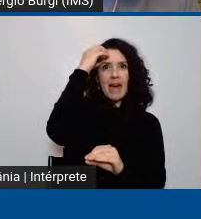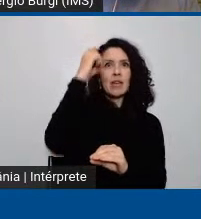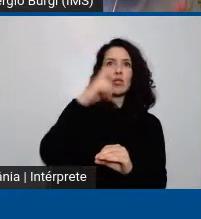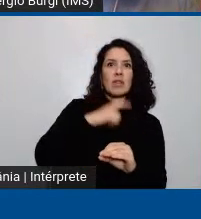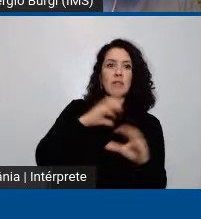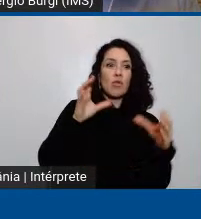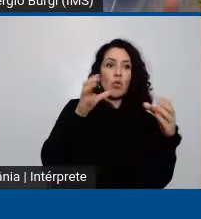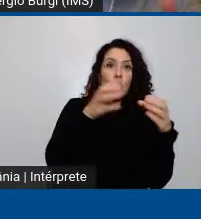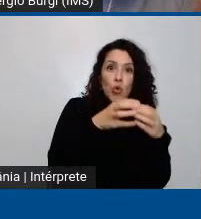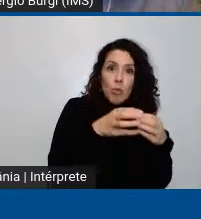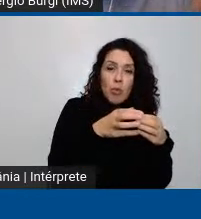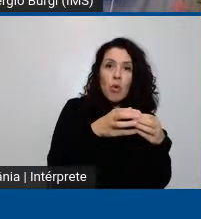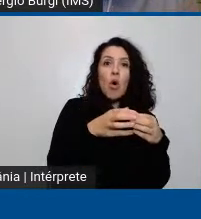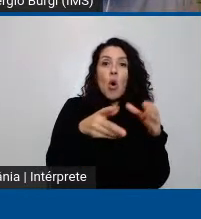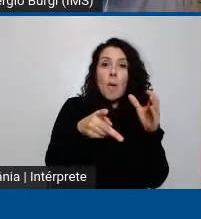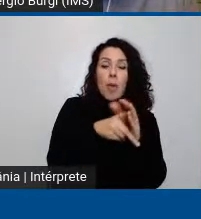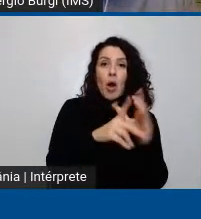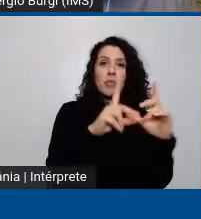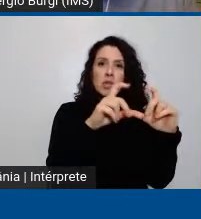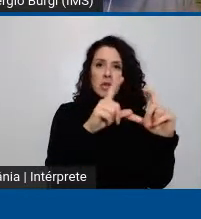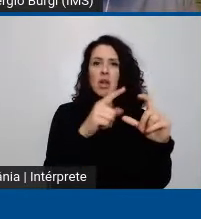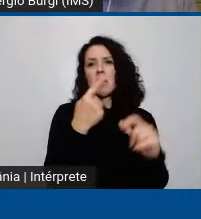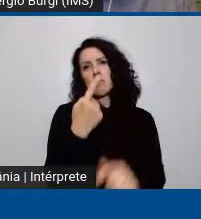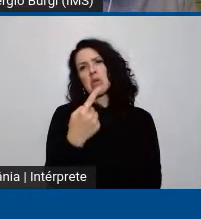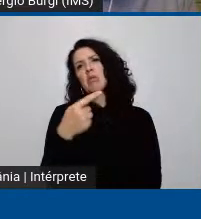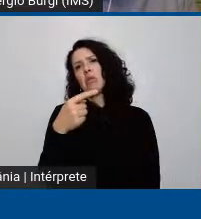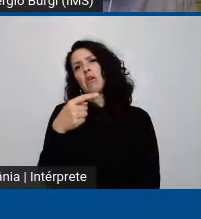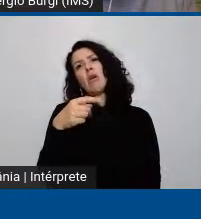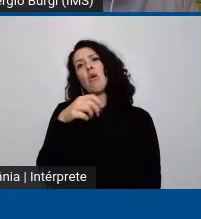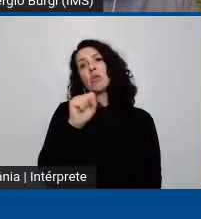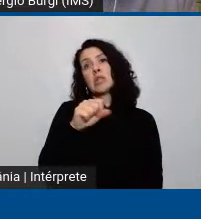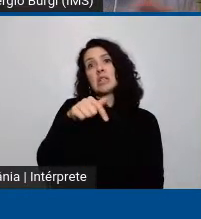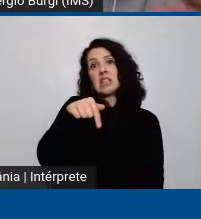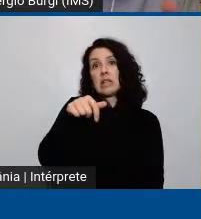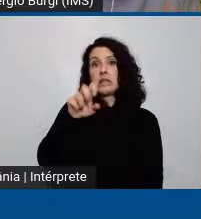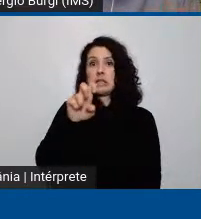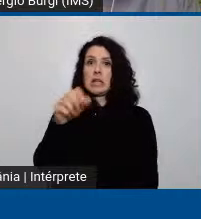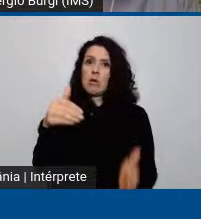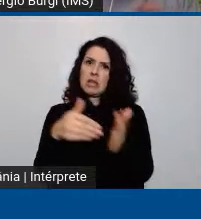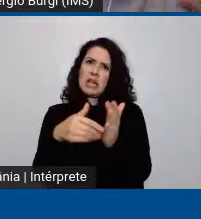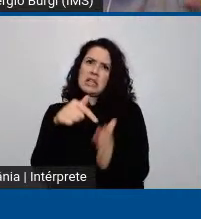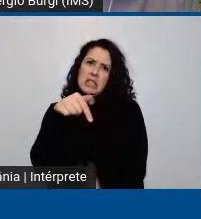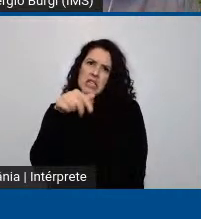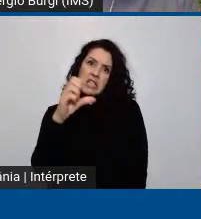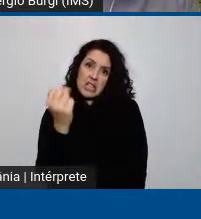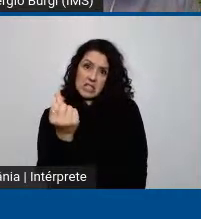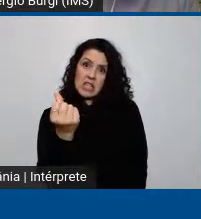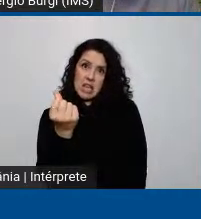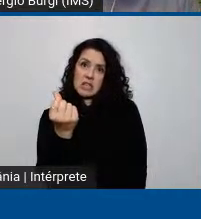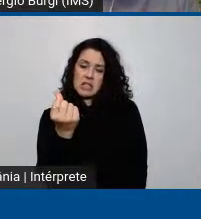entre 1875 e 76, prioritariamente, né, e desenvolveu uma atividade